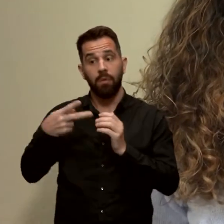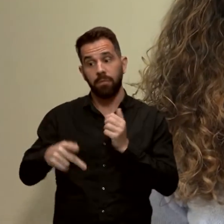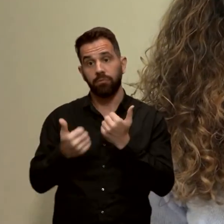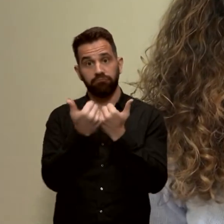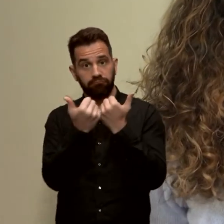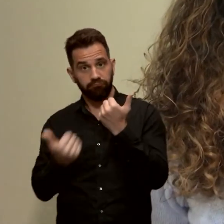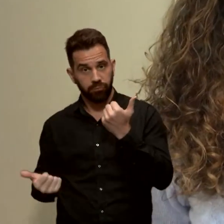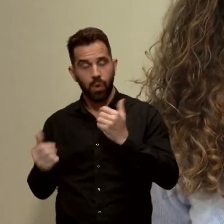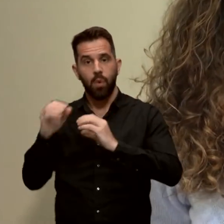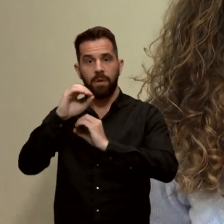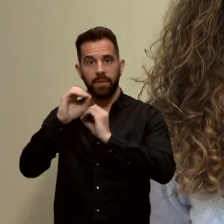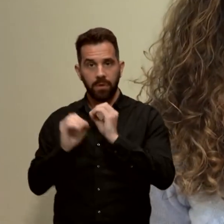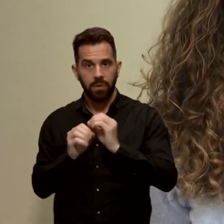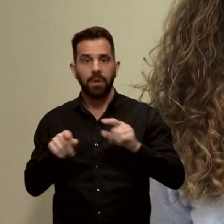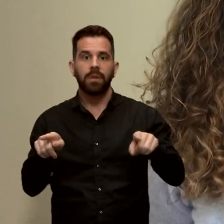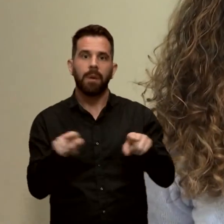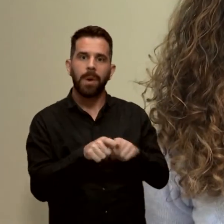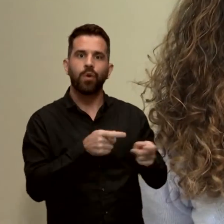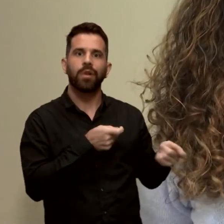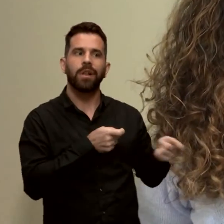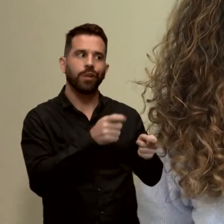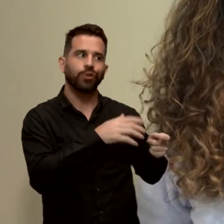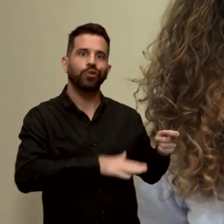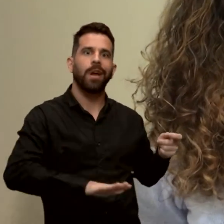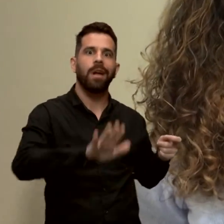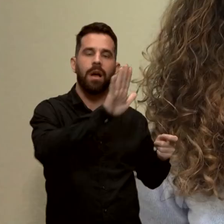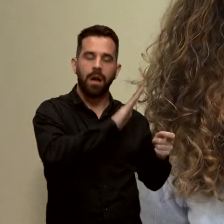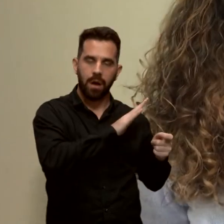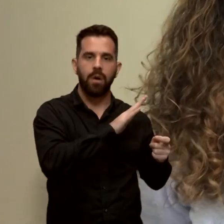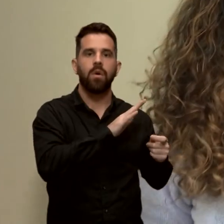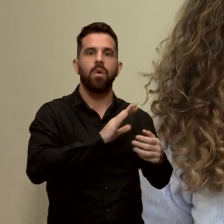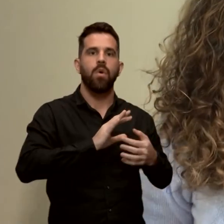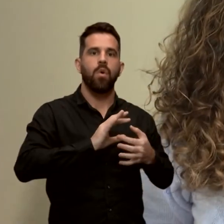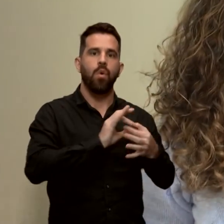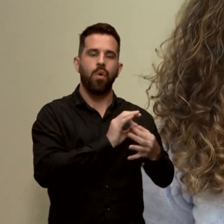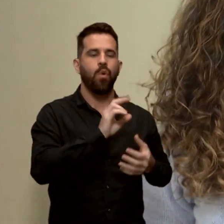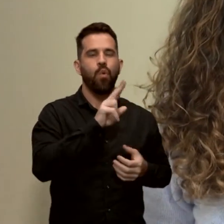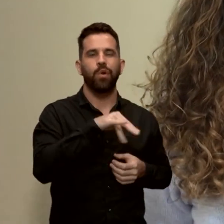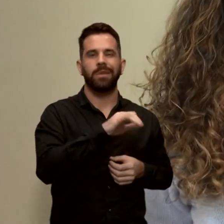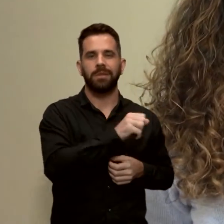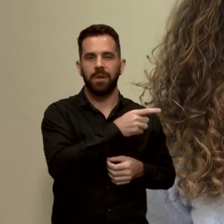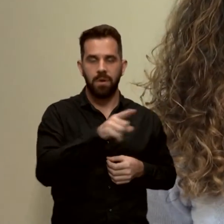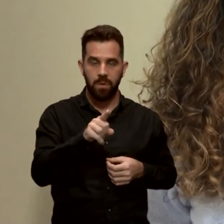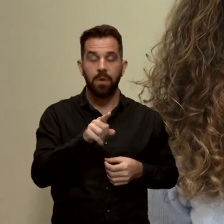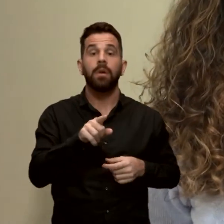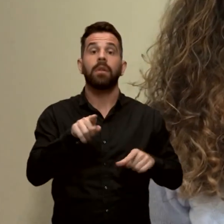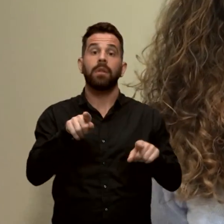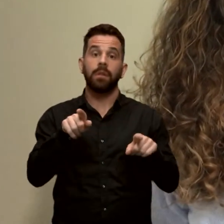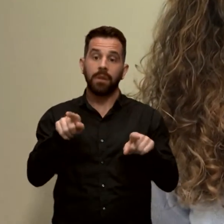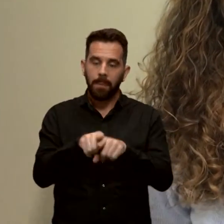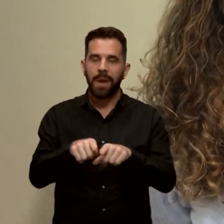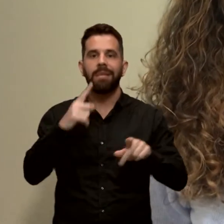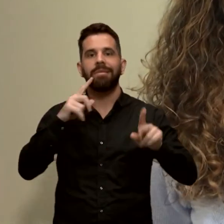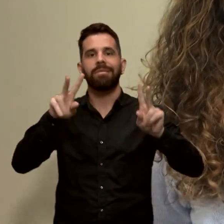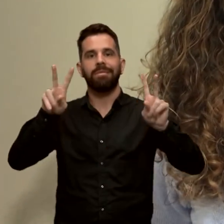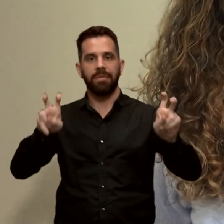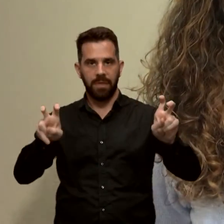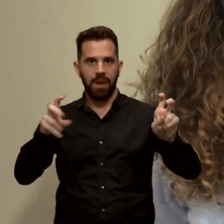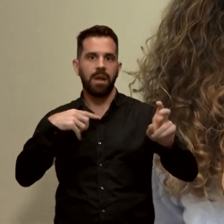da Controladoria Geral da União e de pesquisadores do tema. A transmissão será feita pelo YouTube oficial da